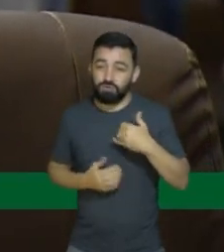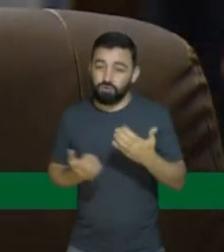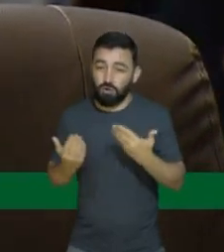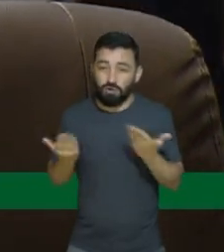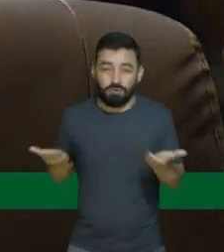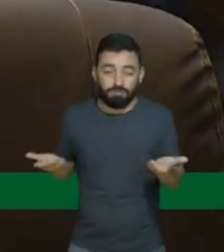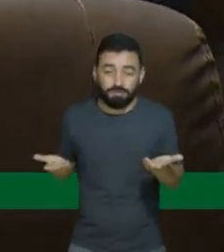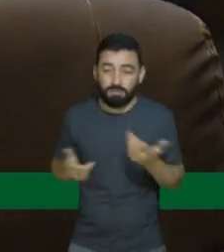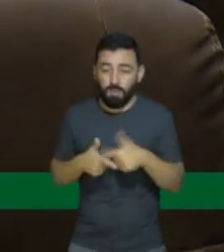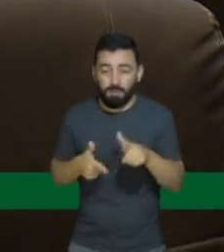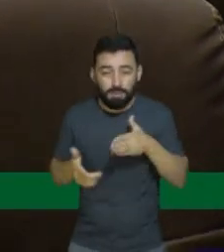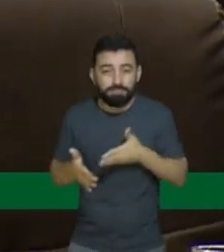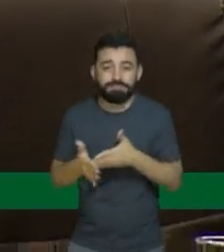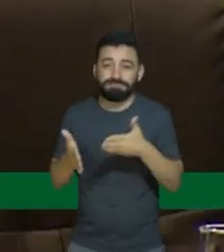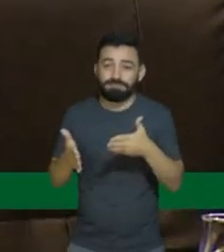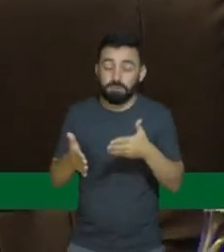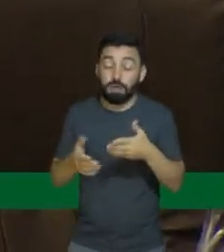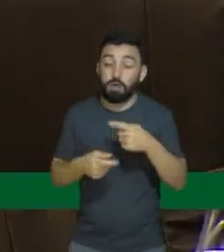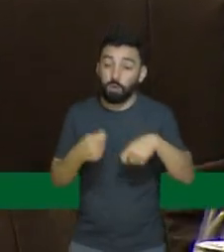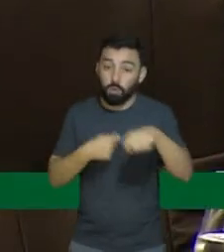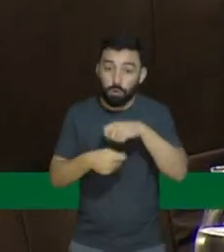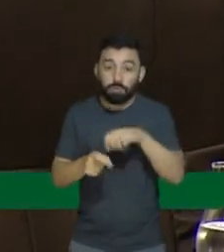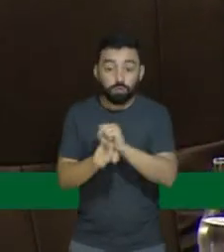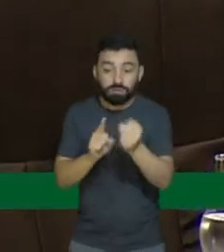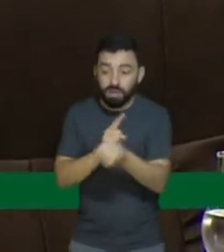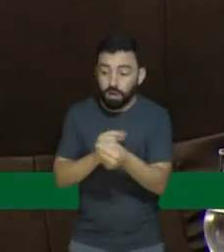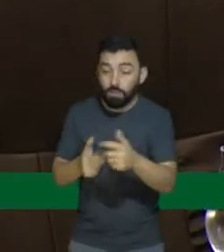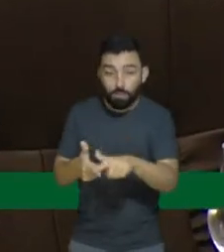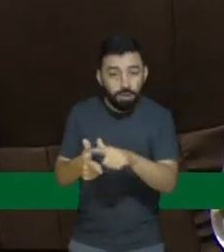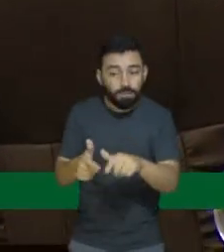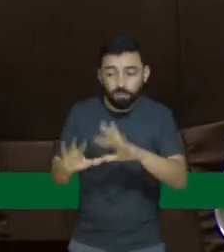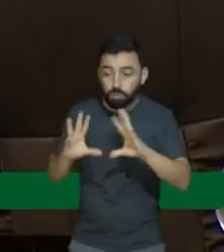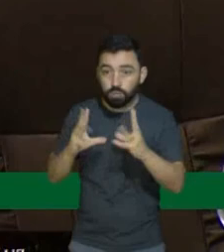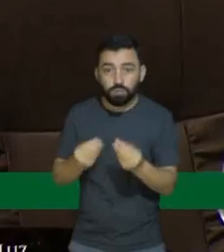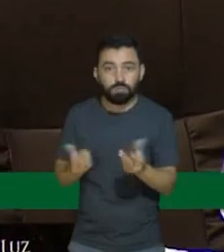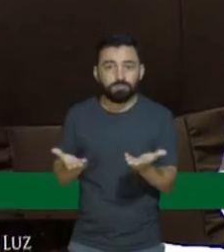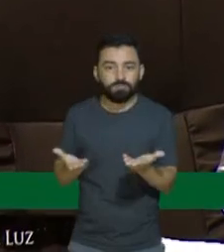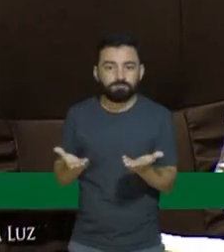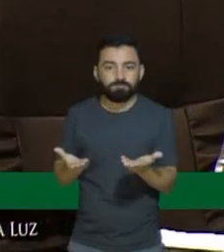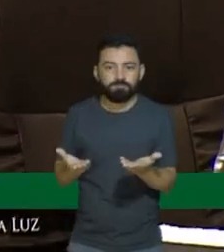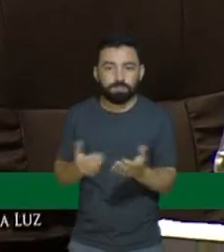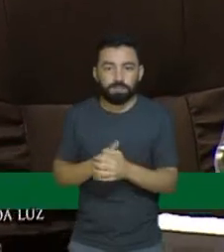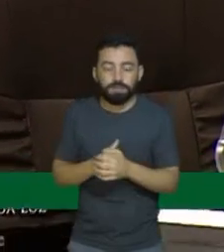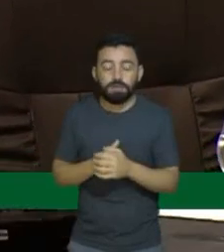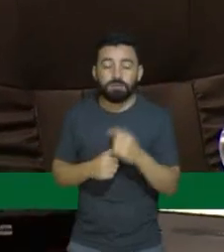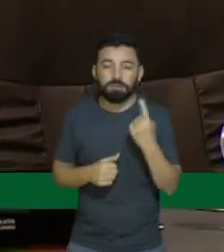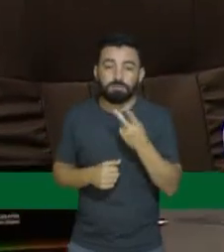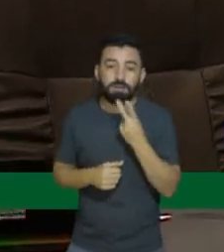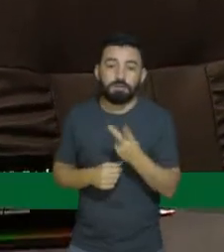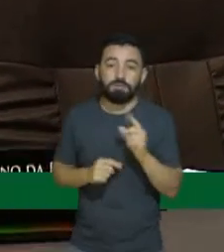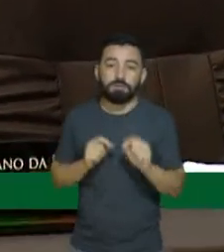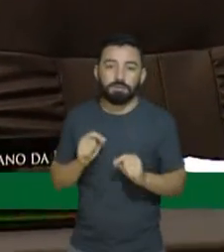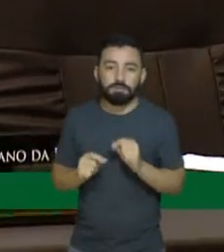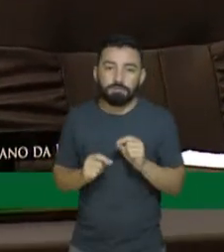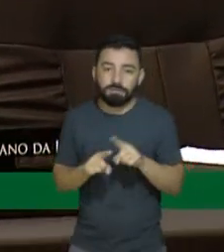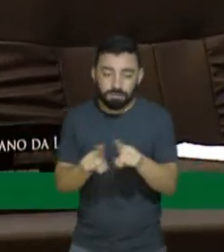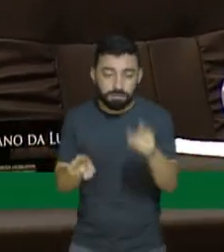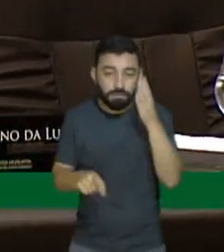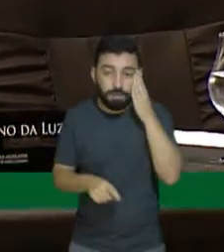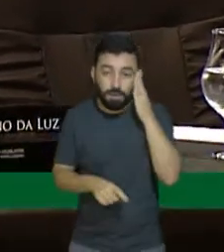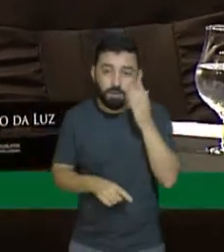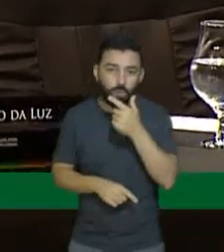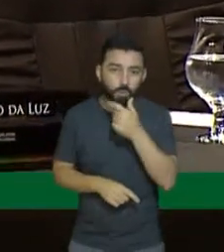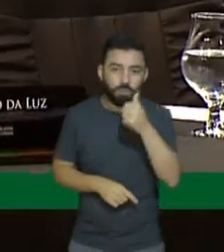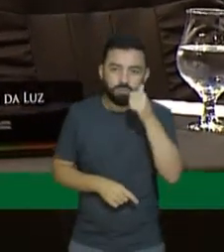um impacto econômico e social muito maior estamos falando senhoras e senhores de uma